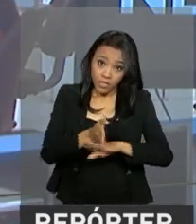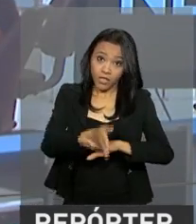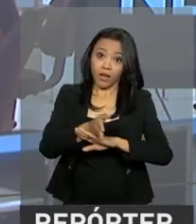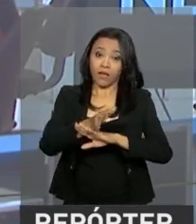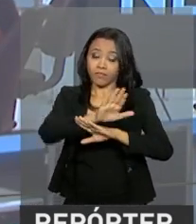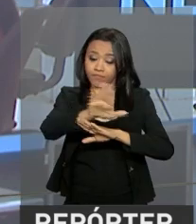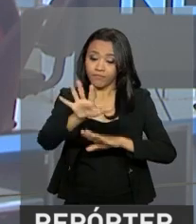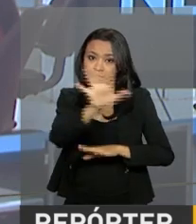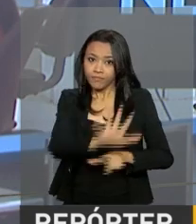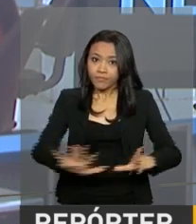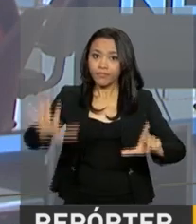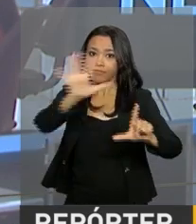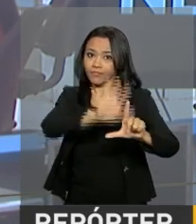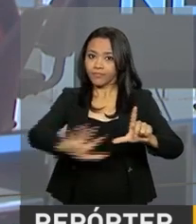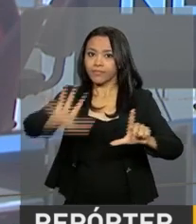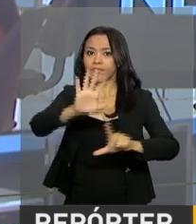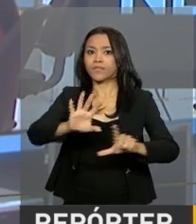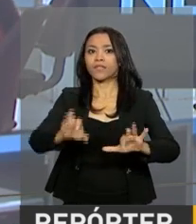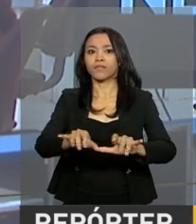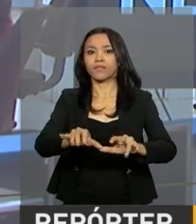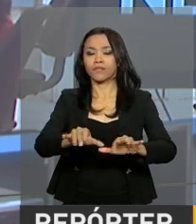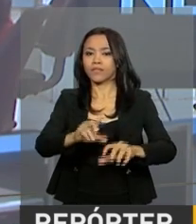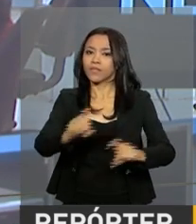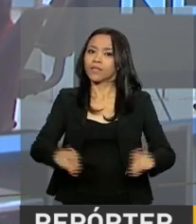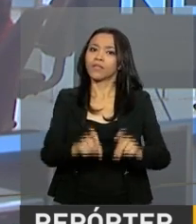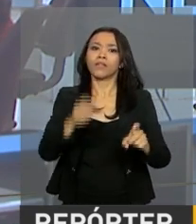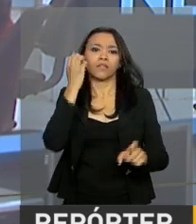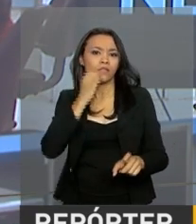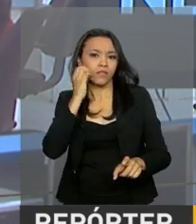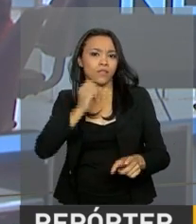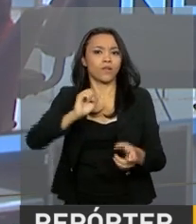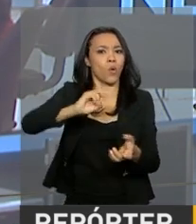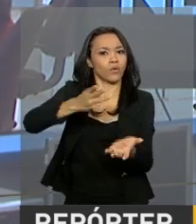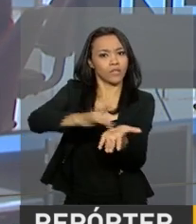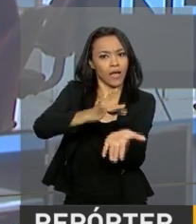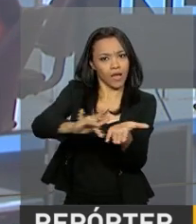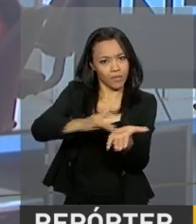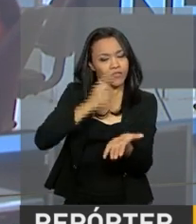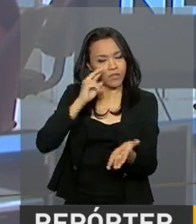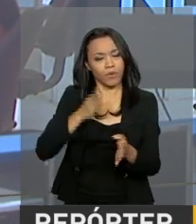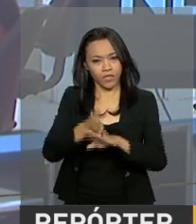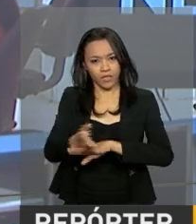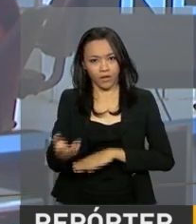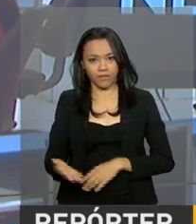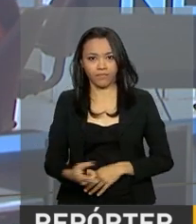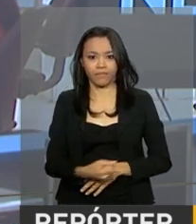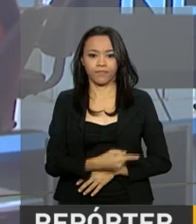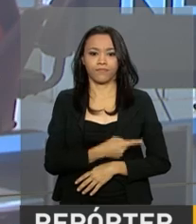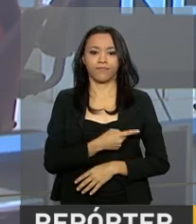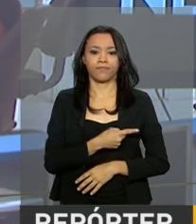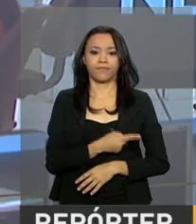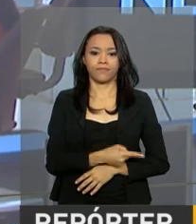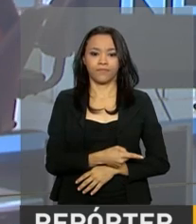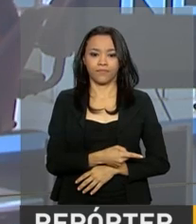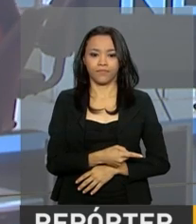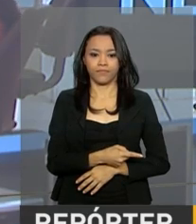pode ser acessada por computador Smartphone ou tablet pelo endereço que aparece aí na tela